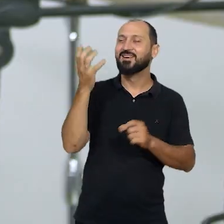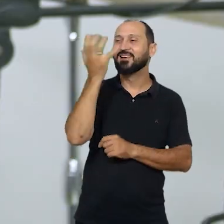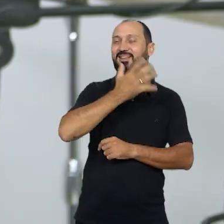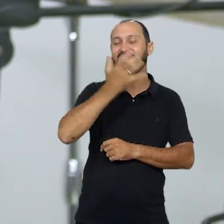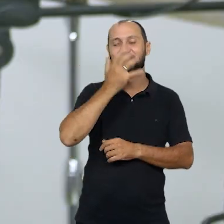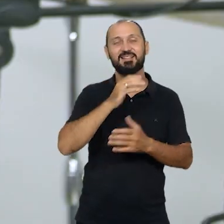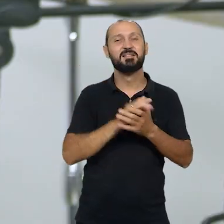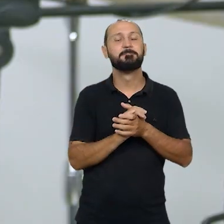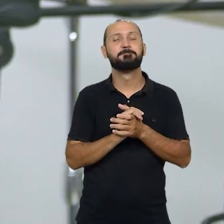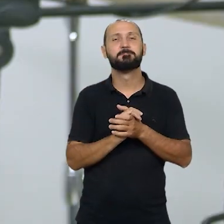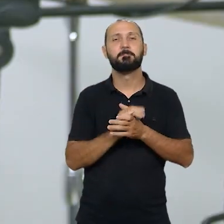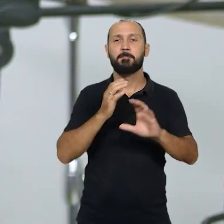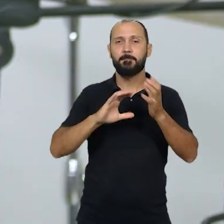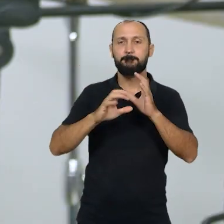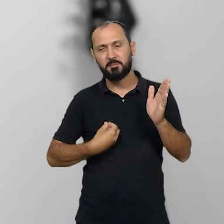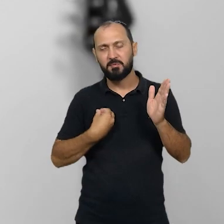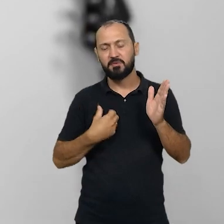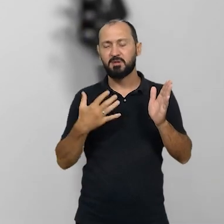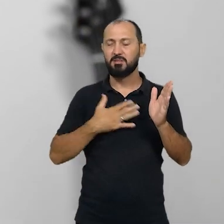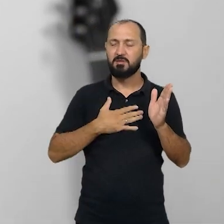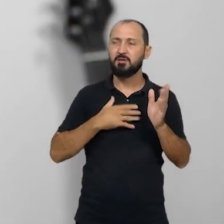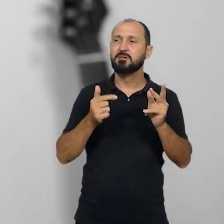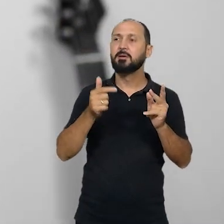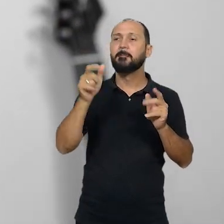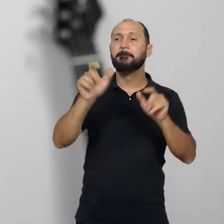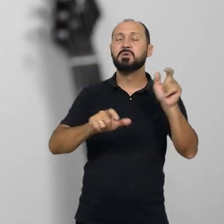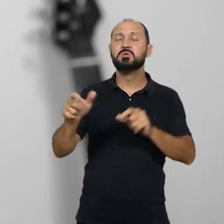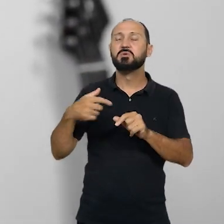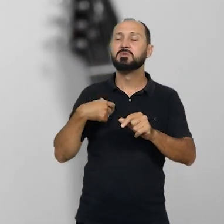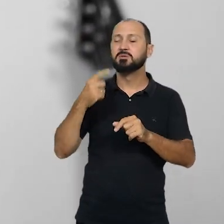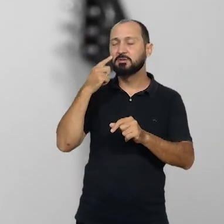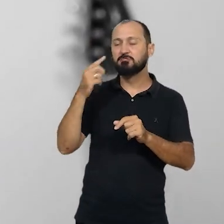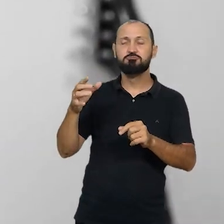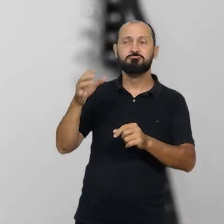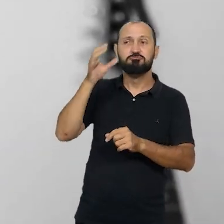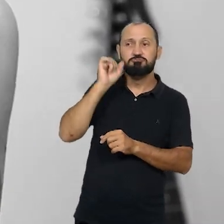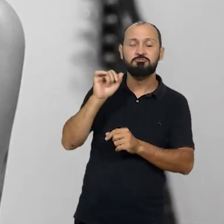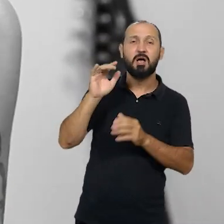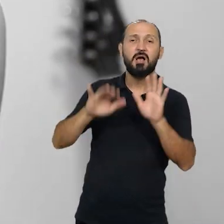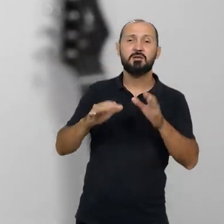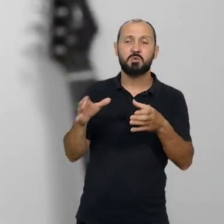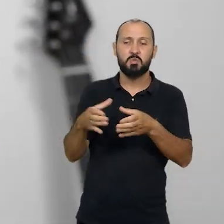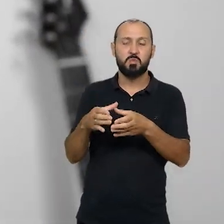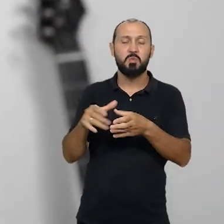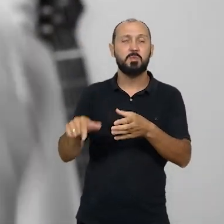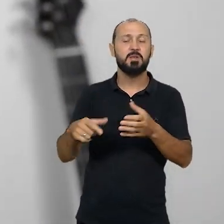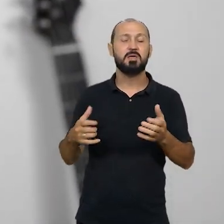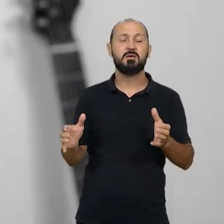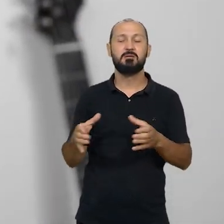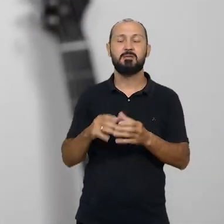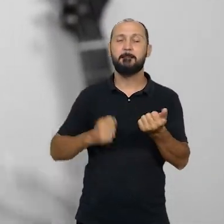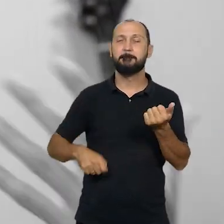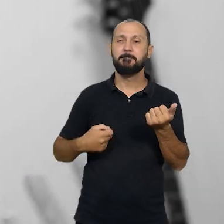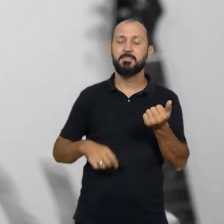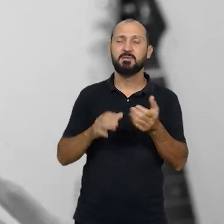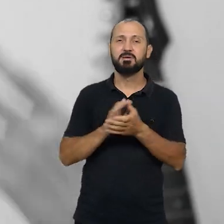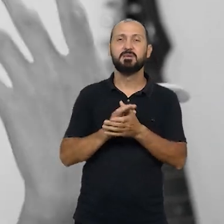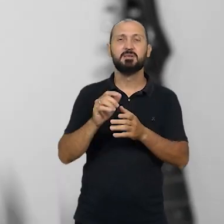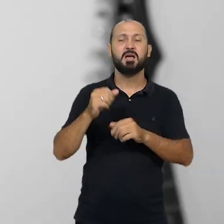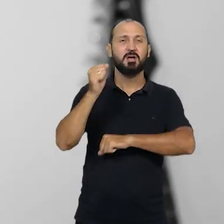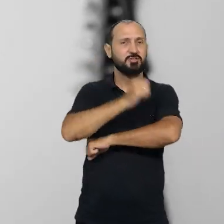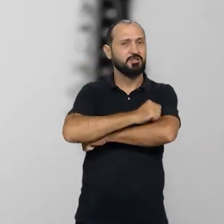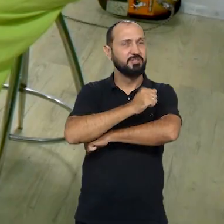Coisa linda. Música autoral, Beca. Música autoral. Que legal. Quando que você compôs essa? Você estava aonde? O que